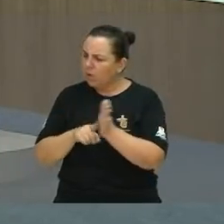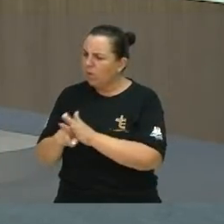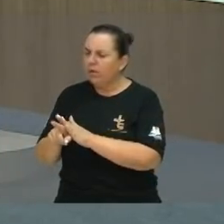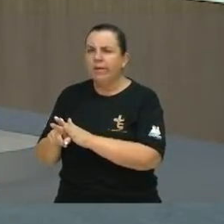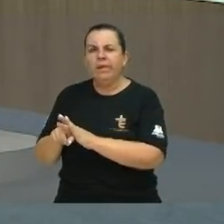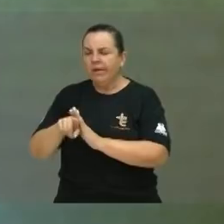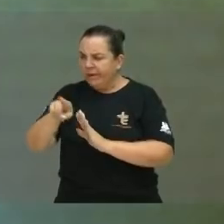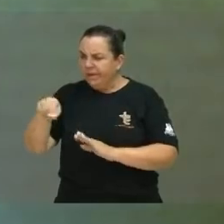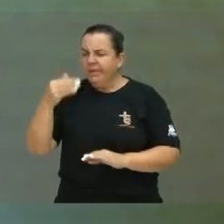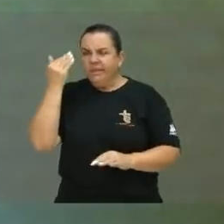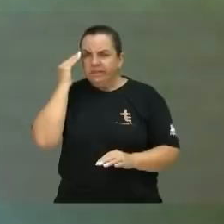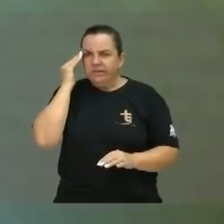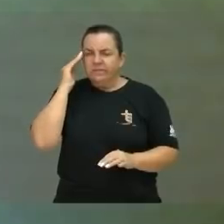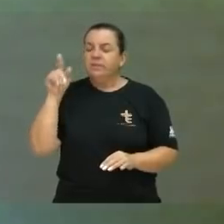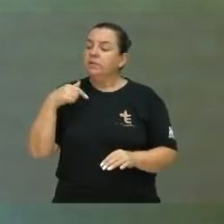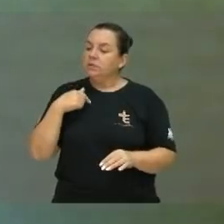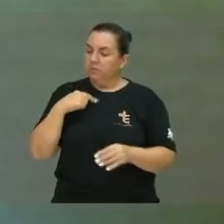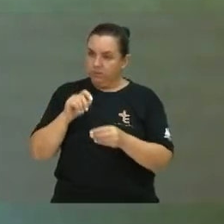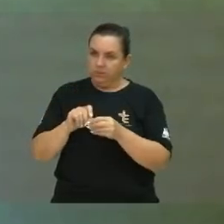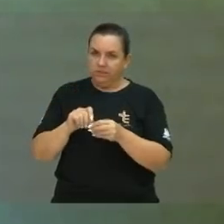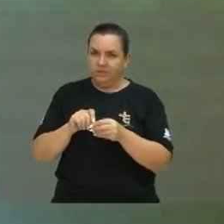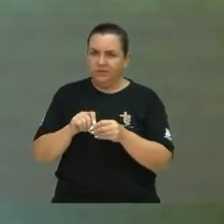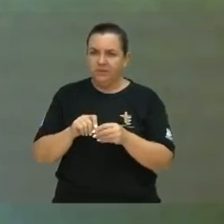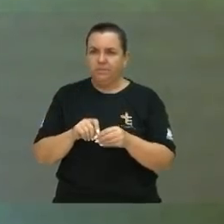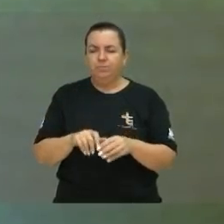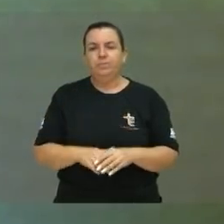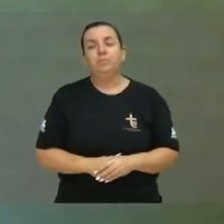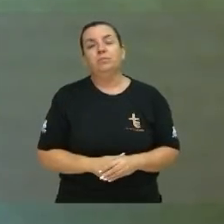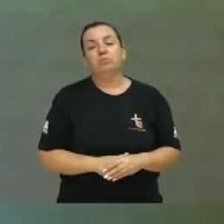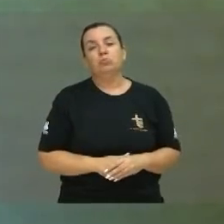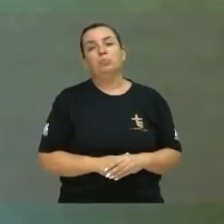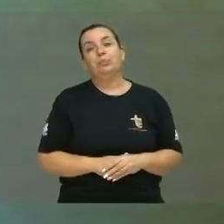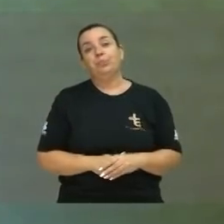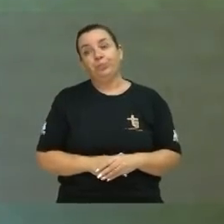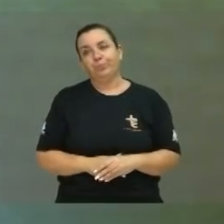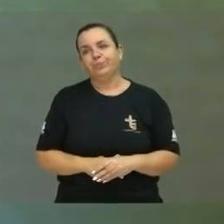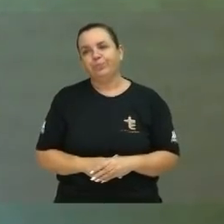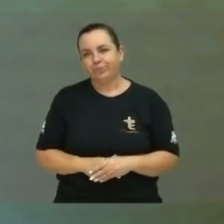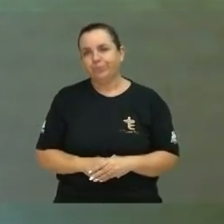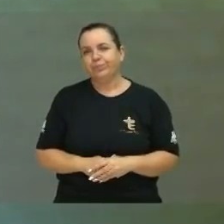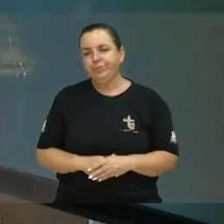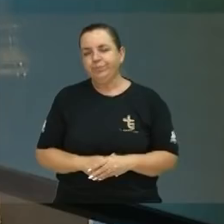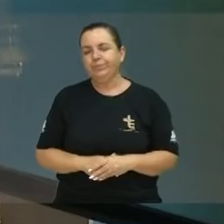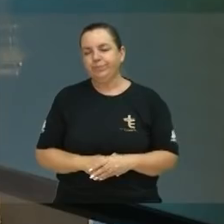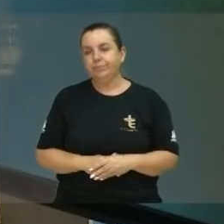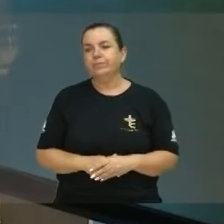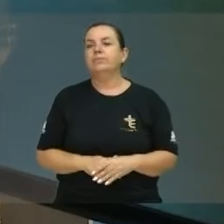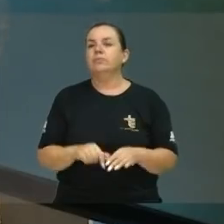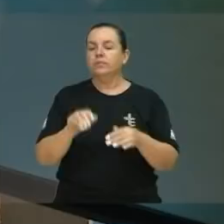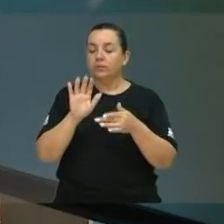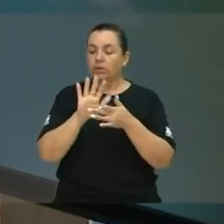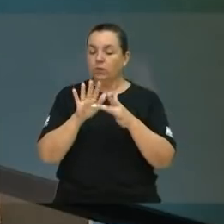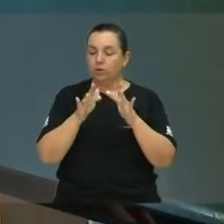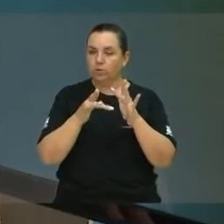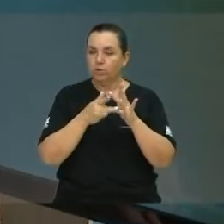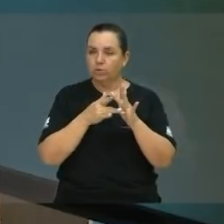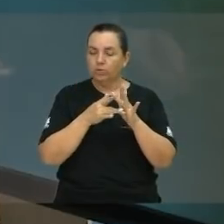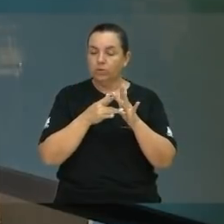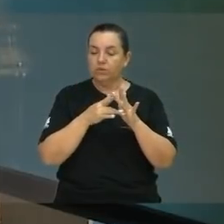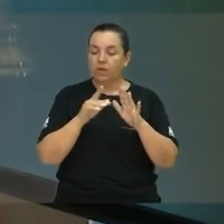a ordem na primeira narrativa a jesus deixou a